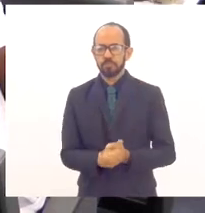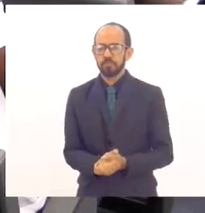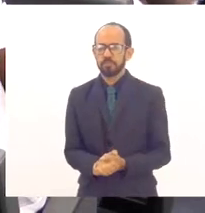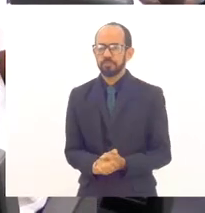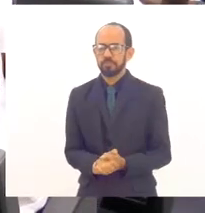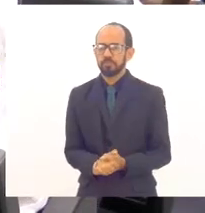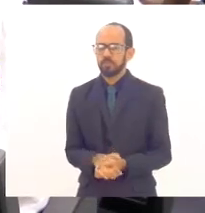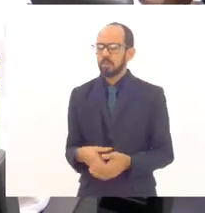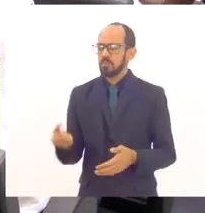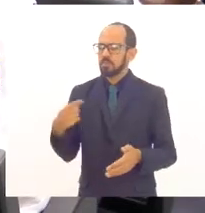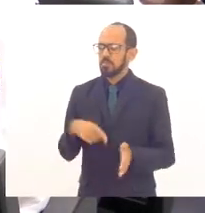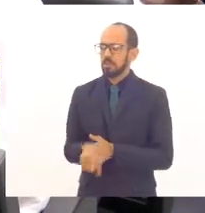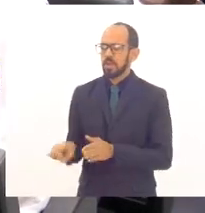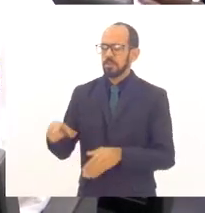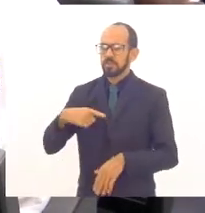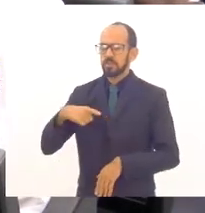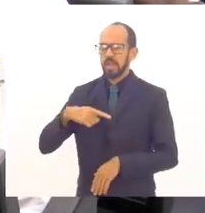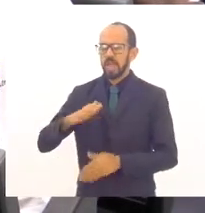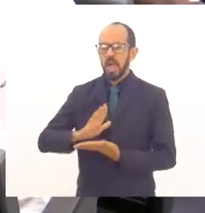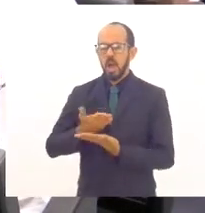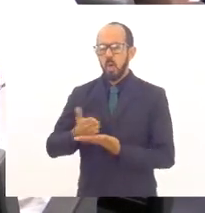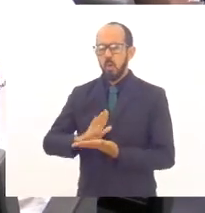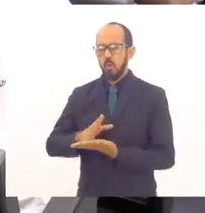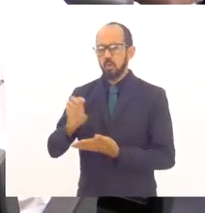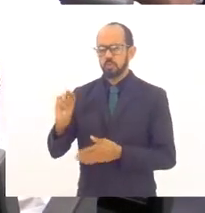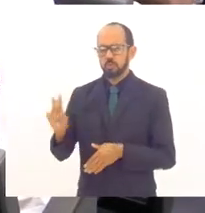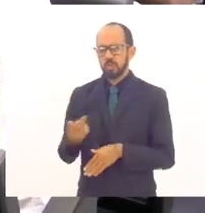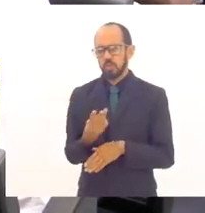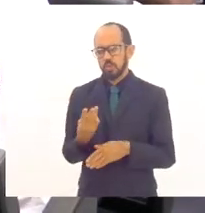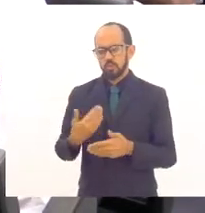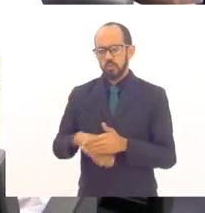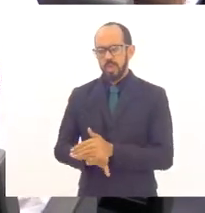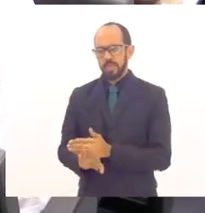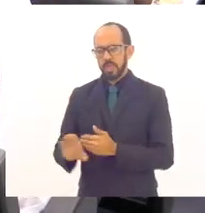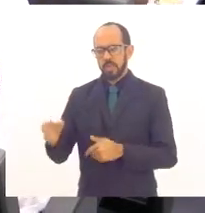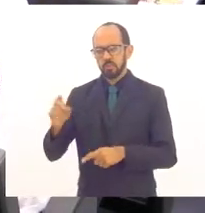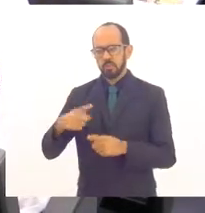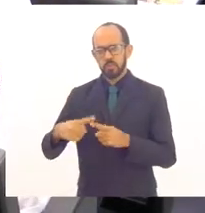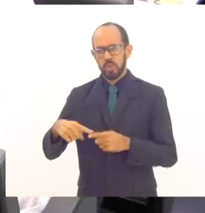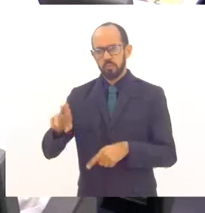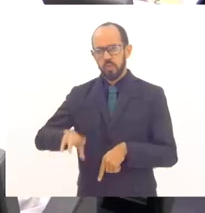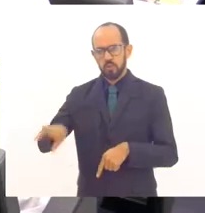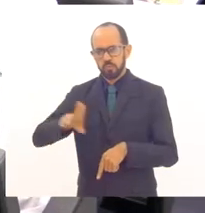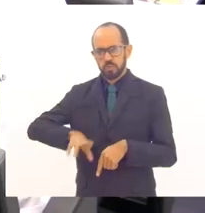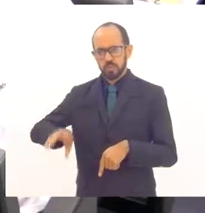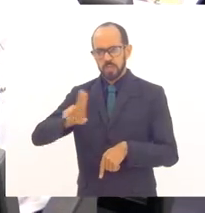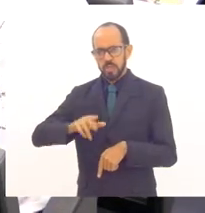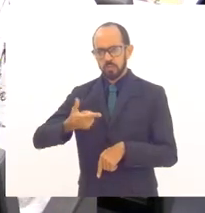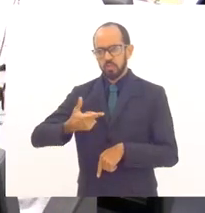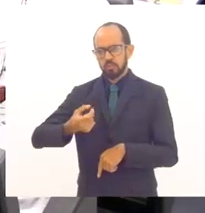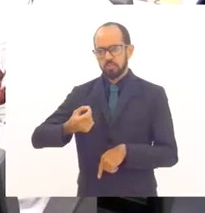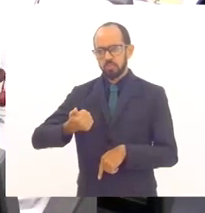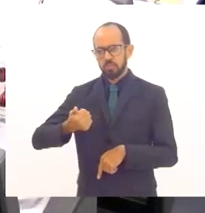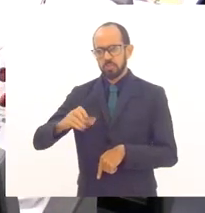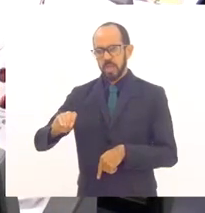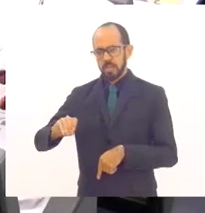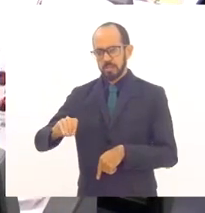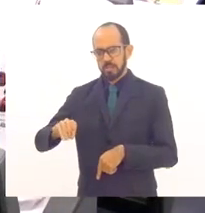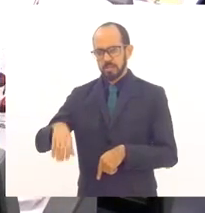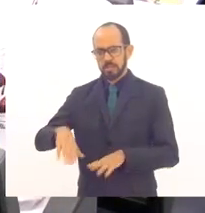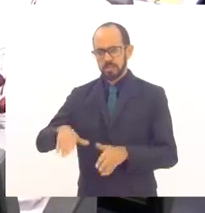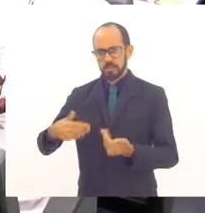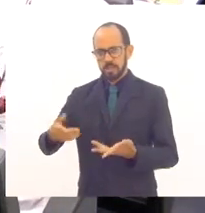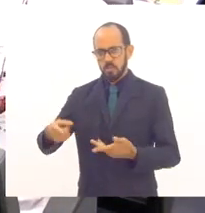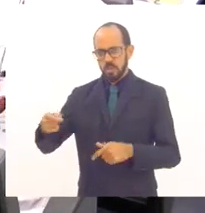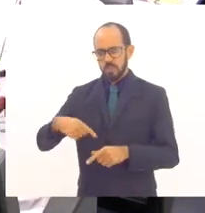há alguns milhões do convênio de 2010 guardado e não foi usado porque a prestação de conta dos pontos de cultura não haviam terminado, né? Então,